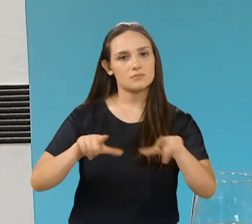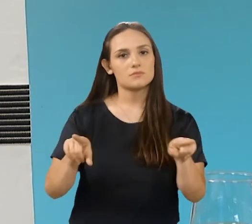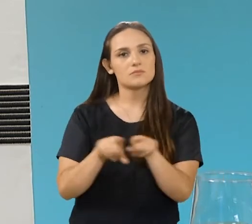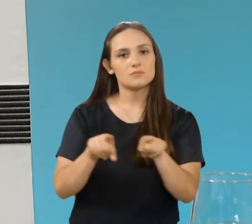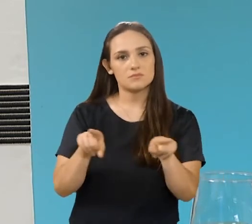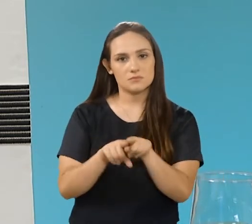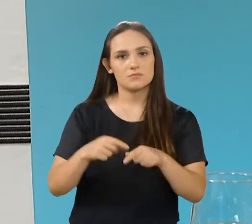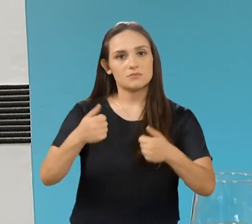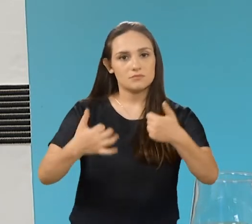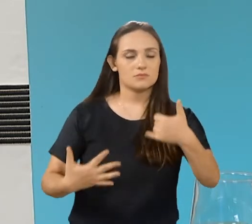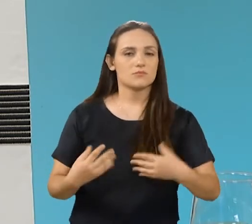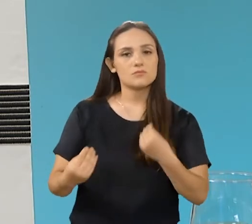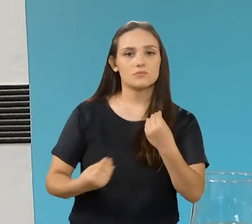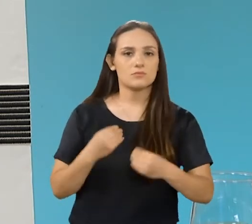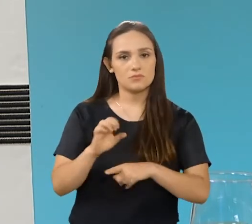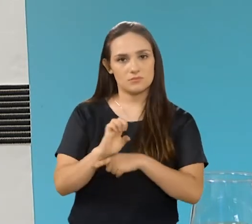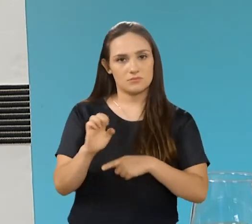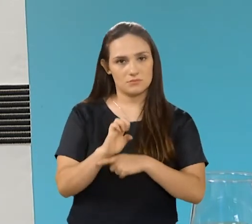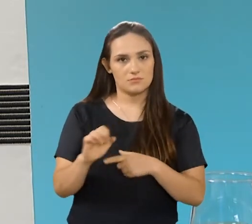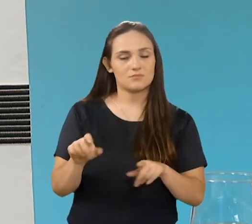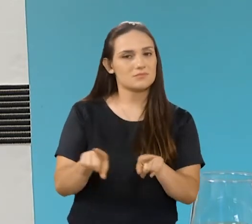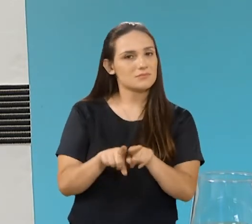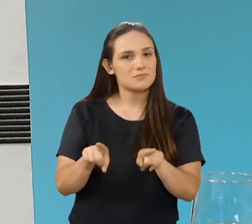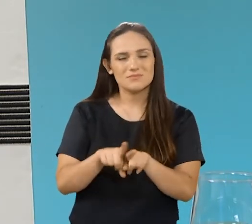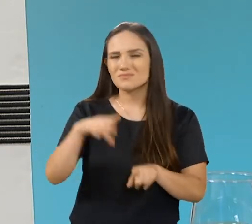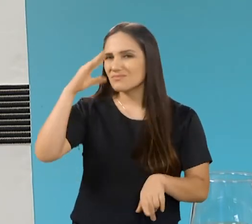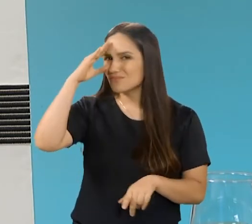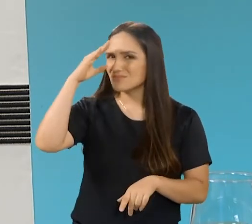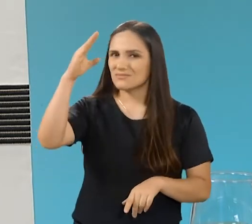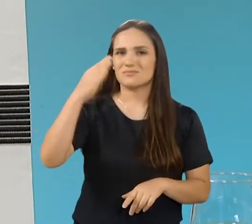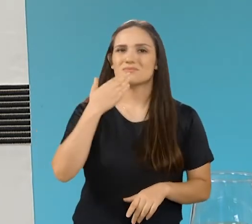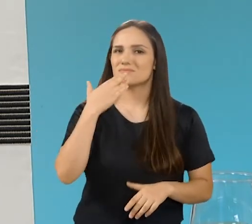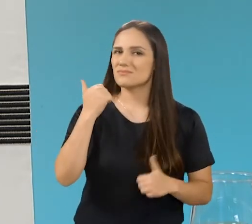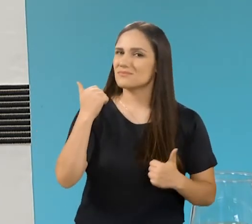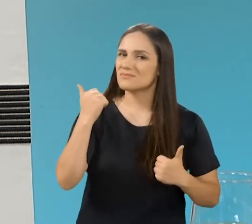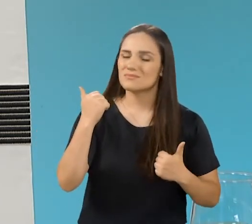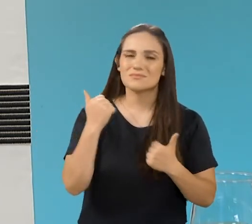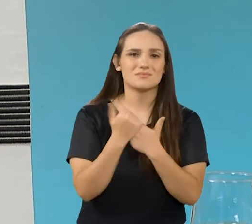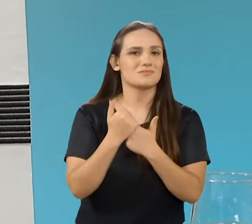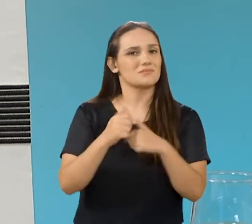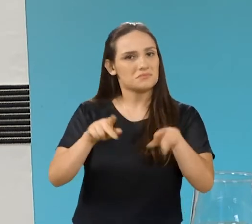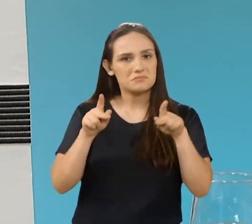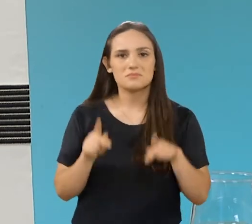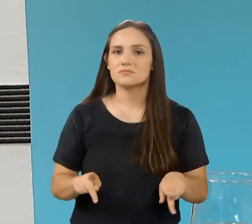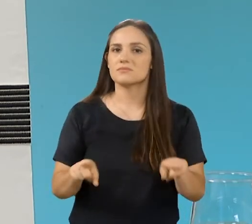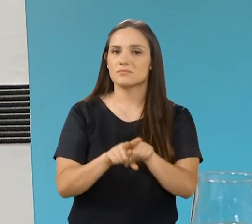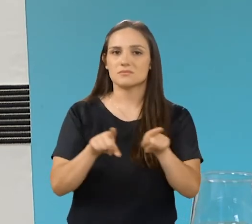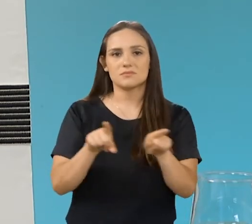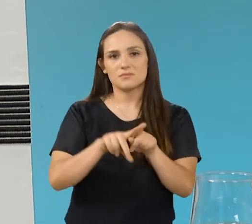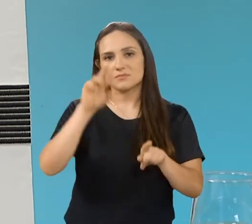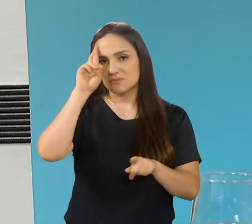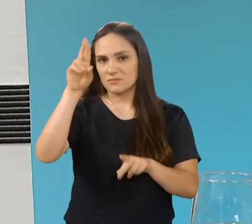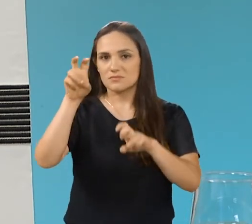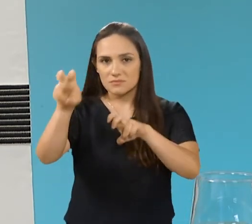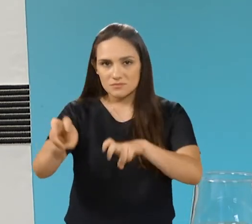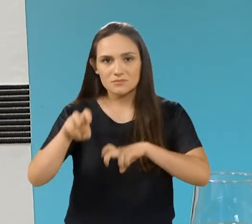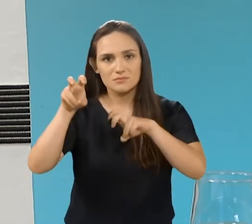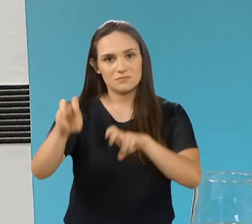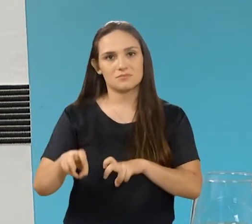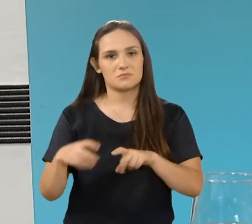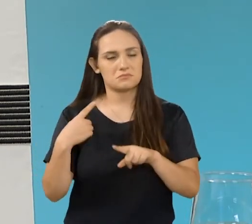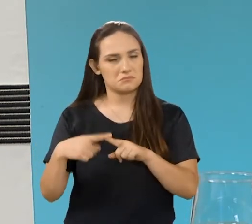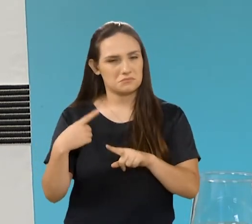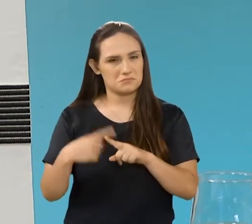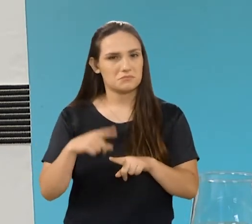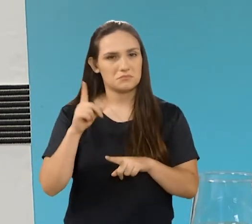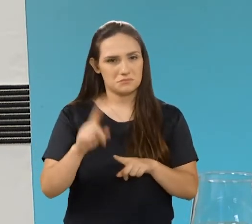da ação do Estado, mas principalmente pedindo o apoio da população, do produtor rural, porque não é só o